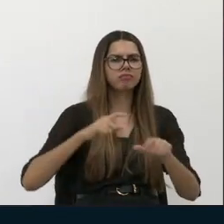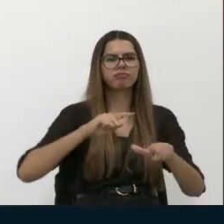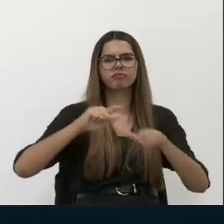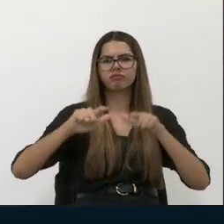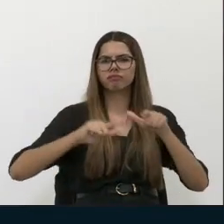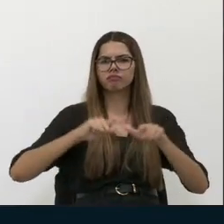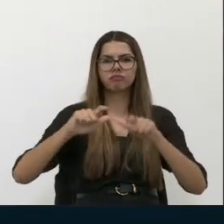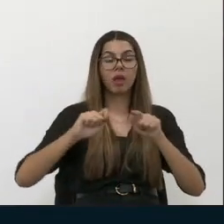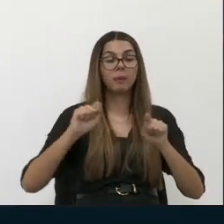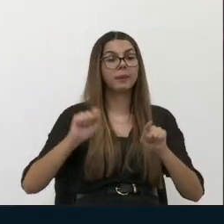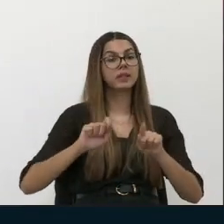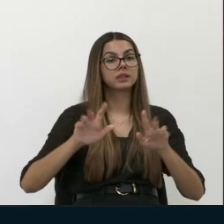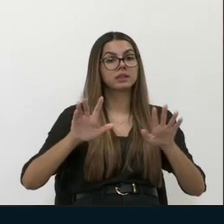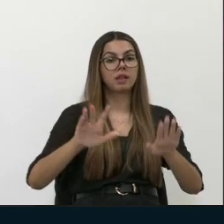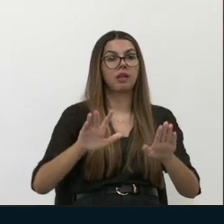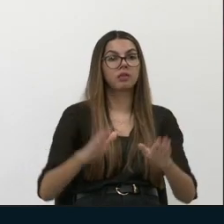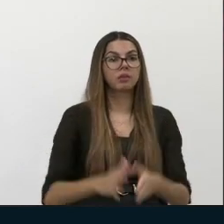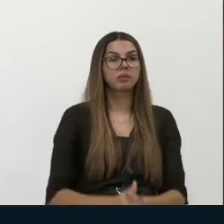essa cidade.